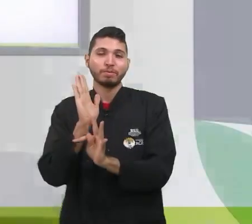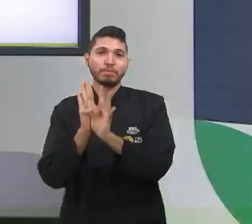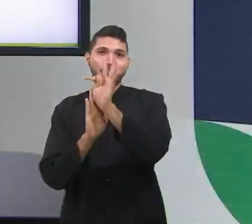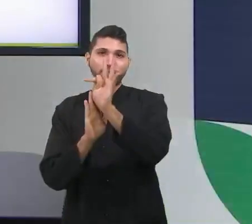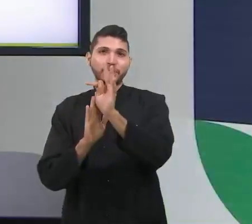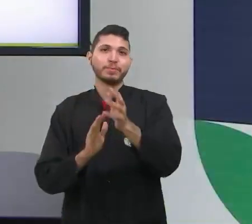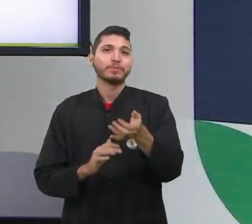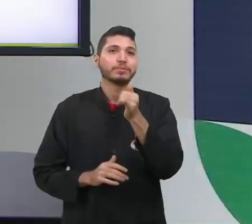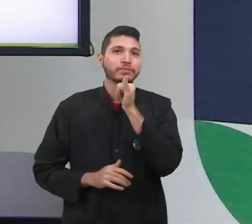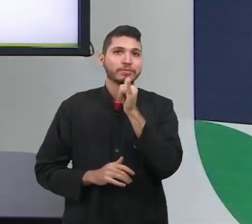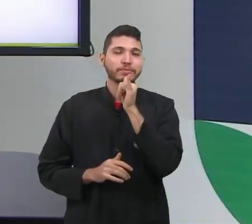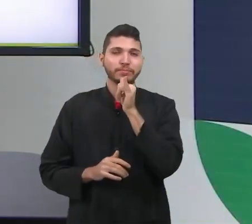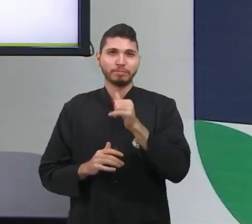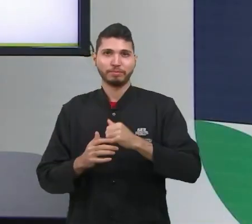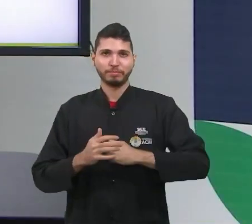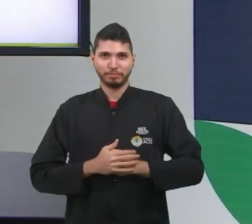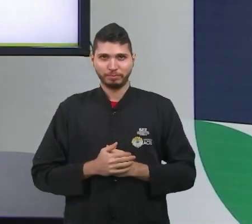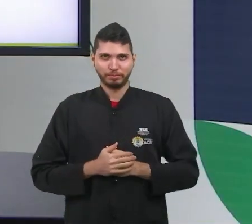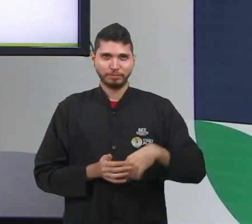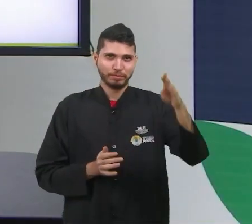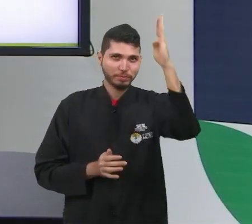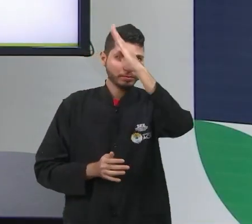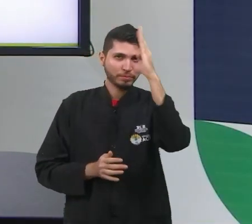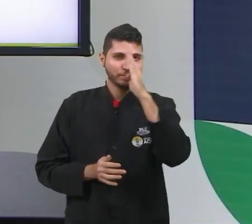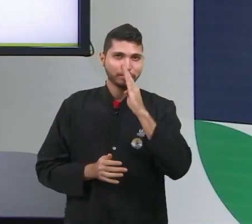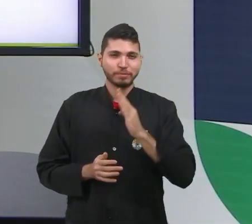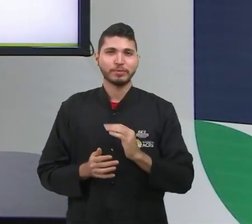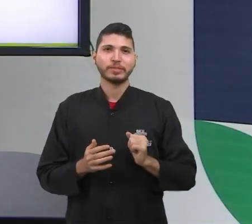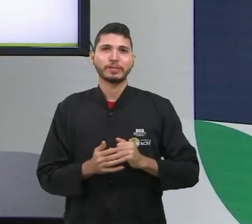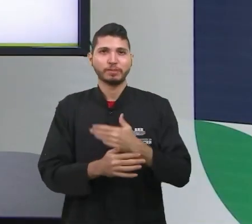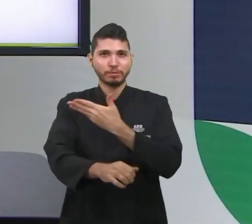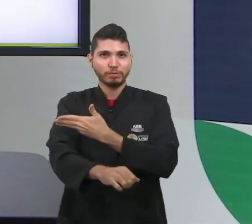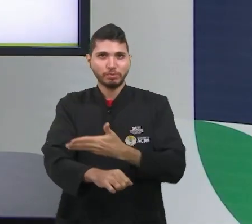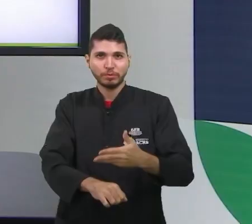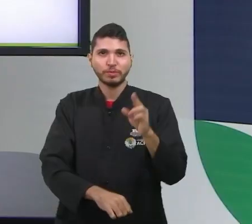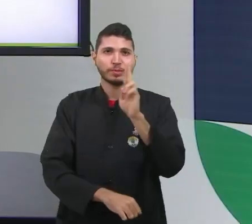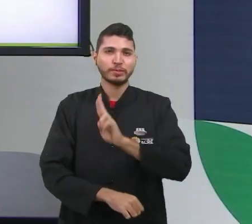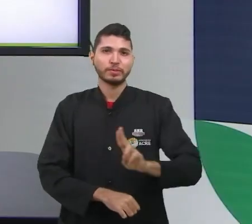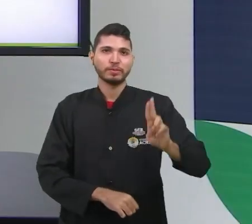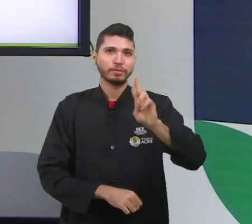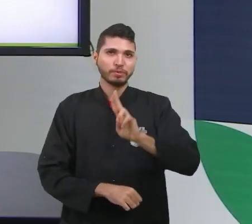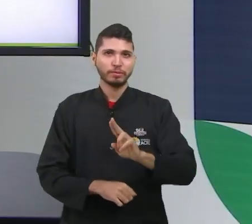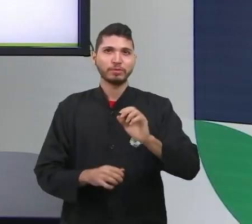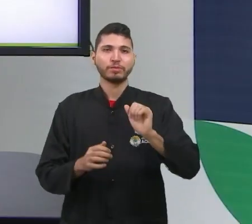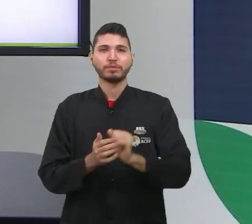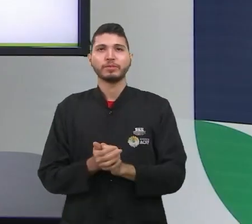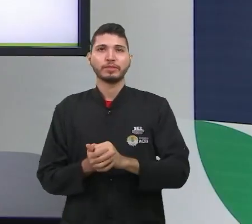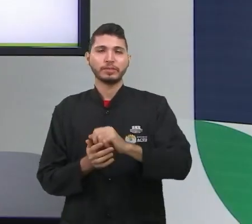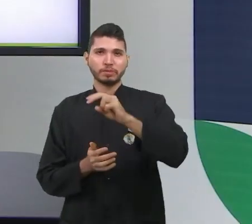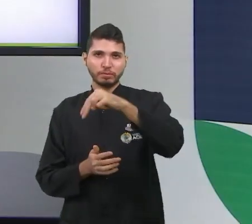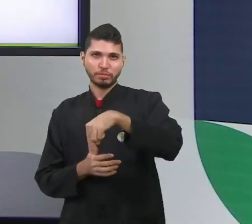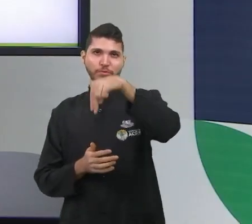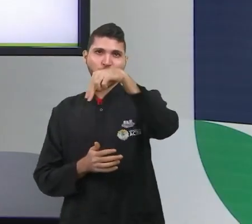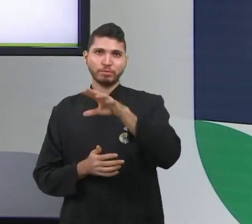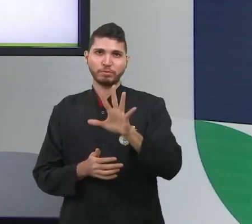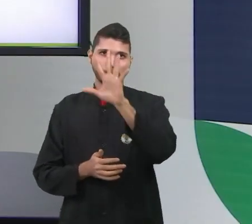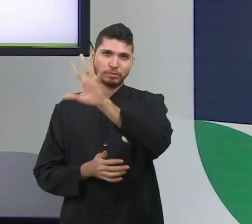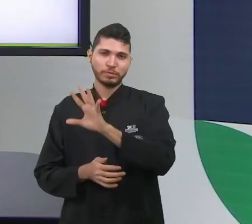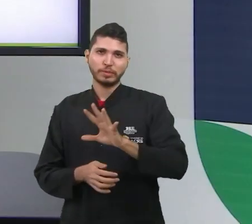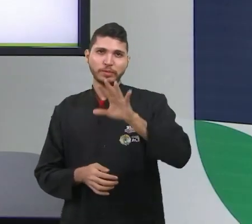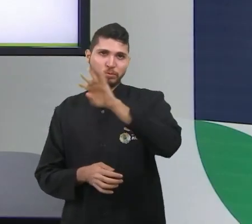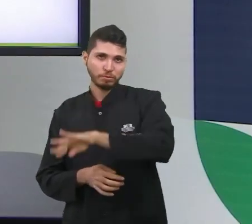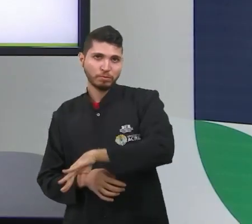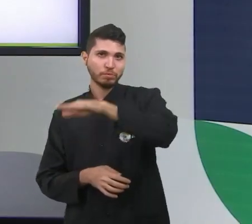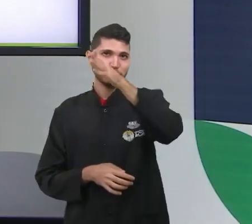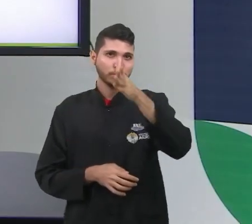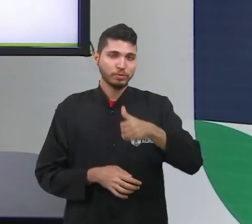trazer um exemplo? Aqui no Brasil, a gente costuma utilizar um exemplo lá no Nordeste, onde o relevo impede